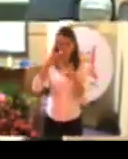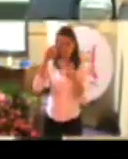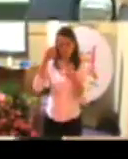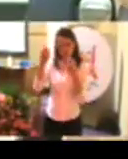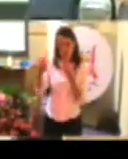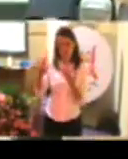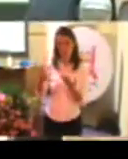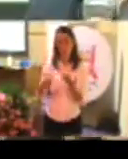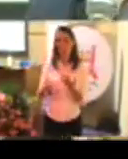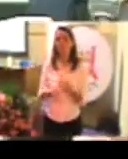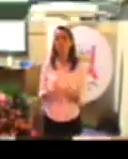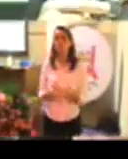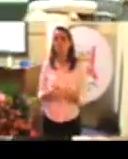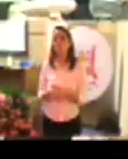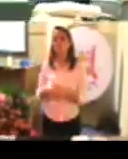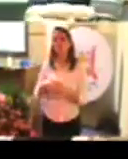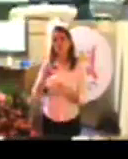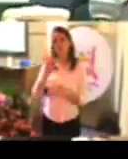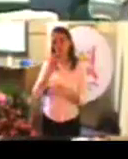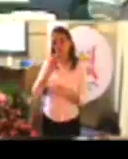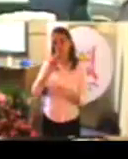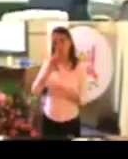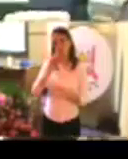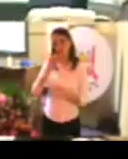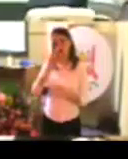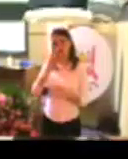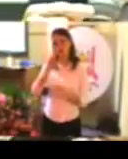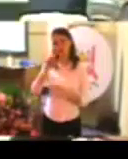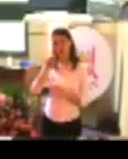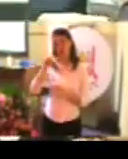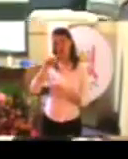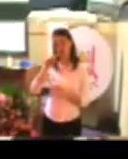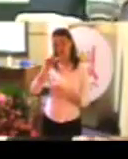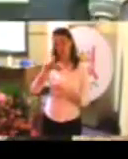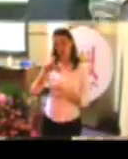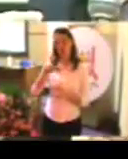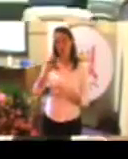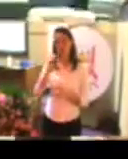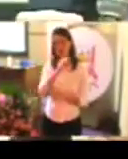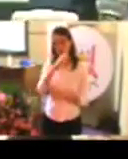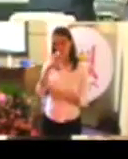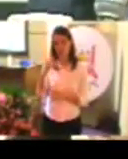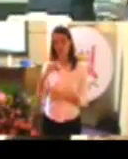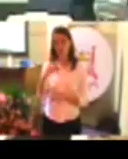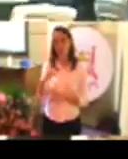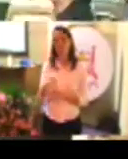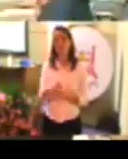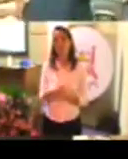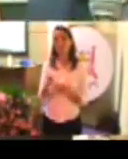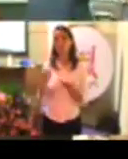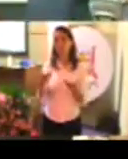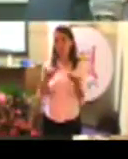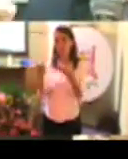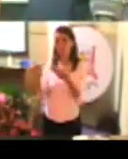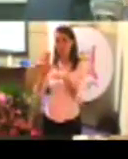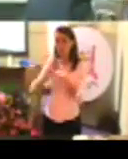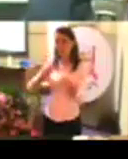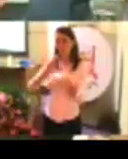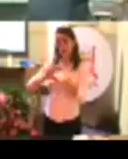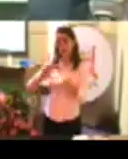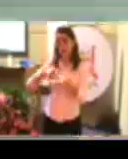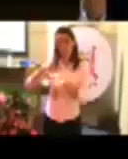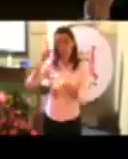que o Instituto de Contas, do Tribunal de Contas daqui de Santa Catarina, está oferecendo um curso